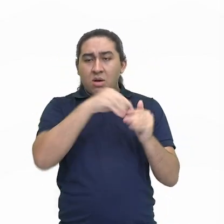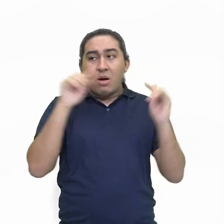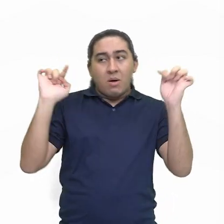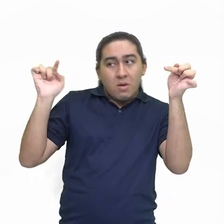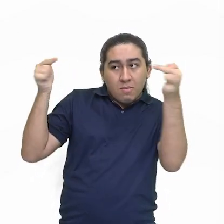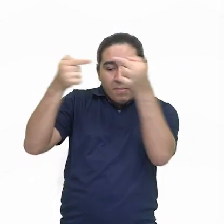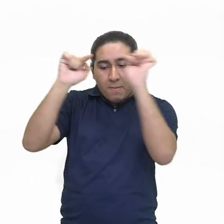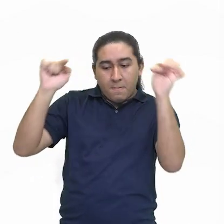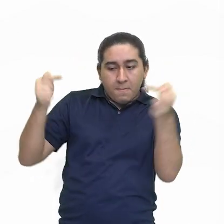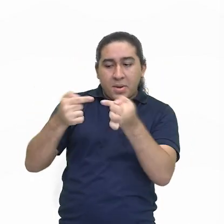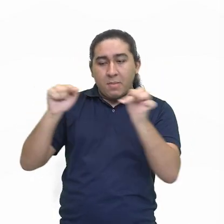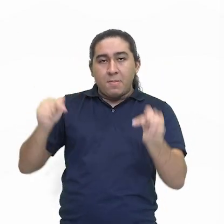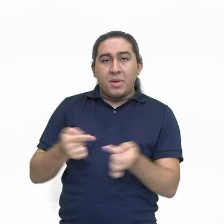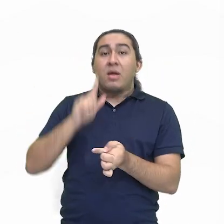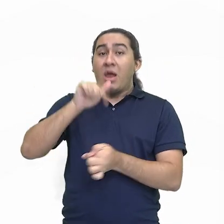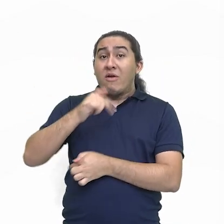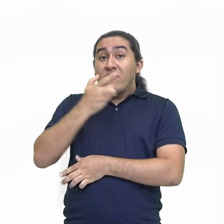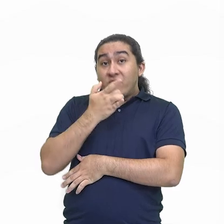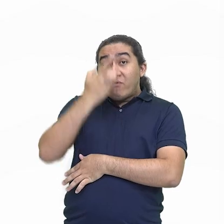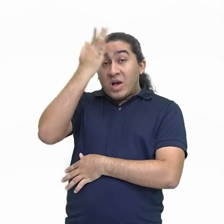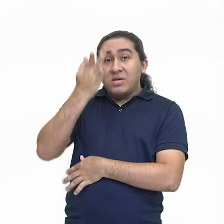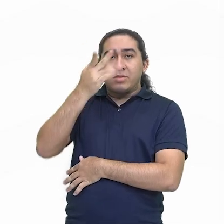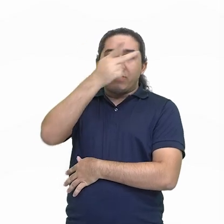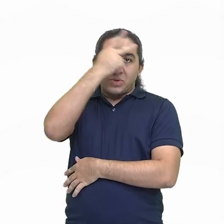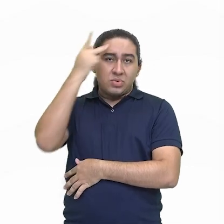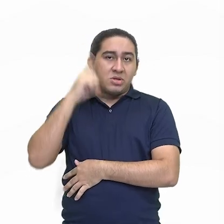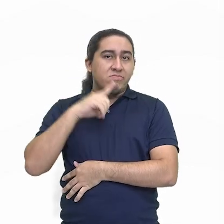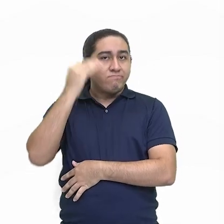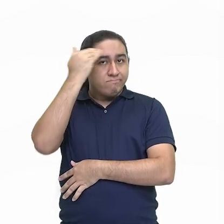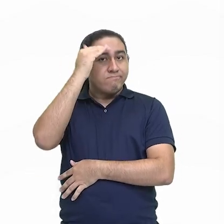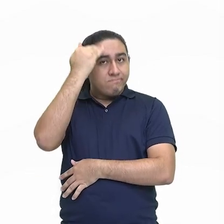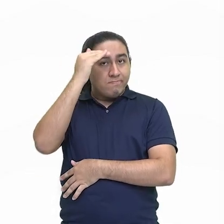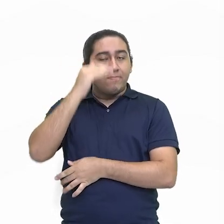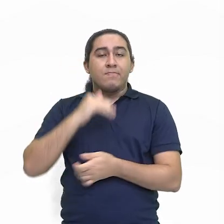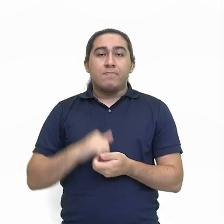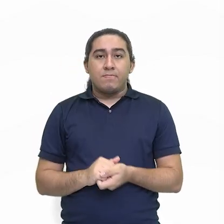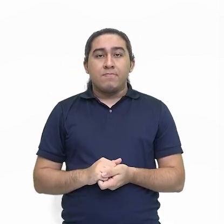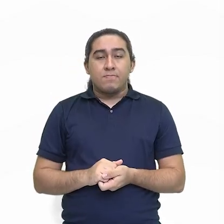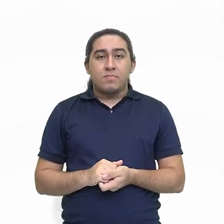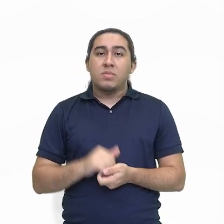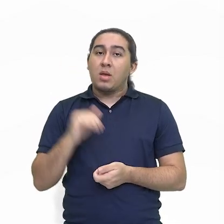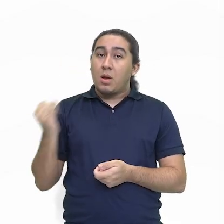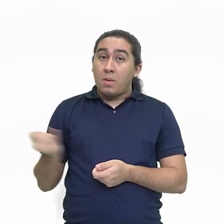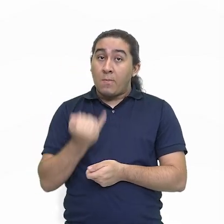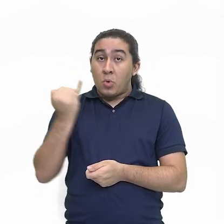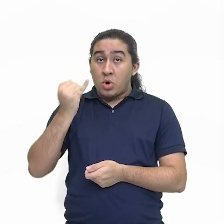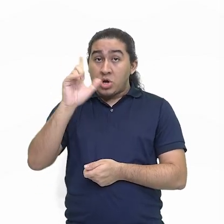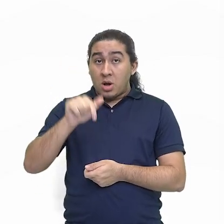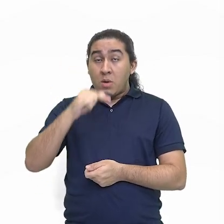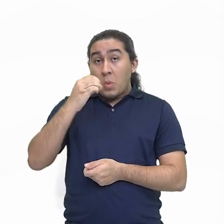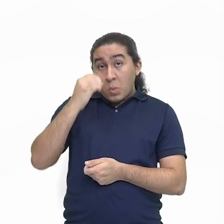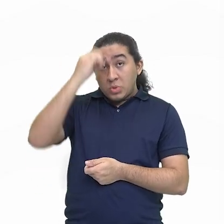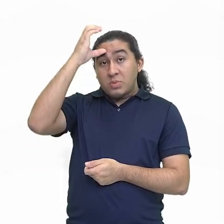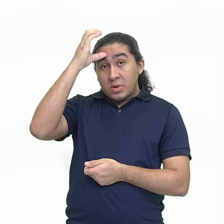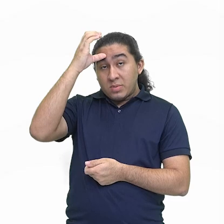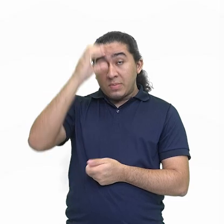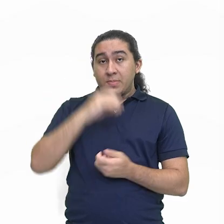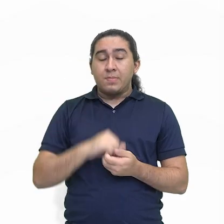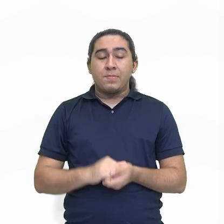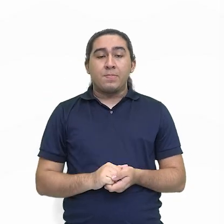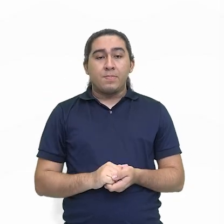é mais fácil, né, você fazer essas inferências. Então, é importante esse conhecimento